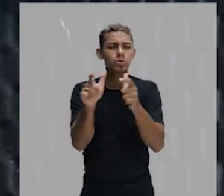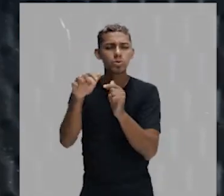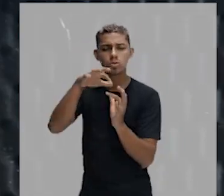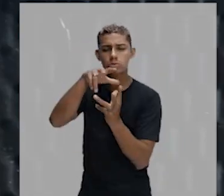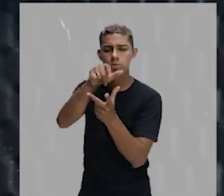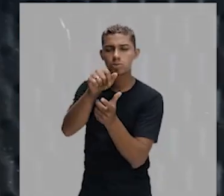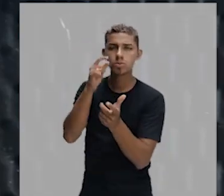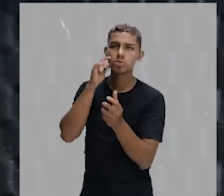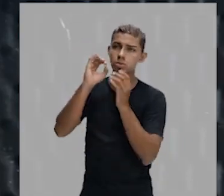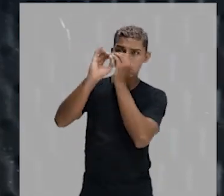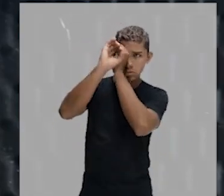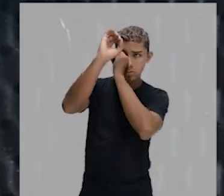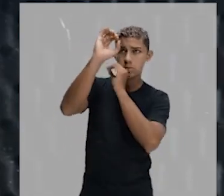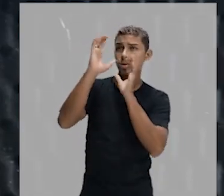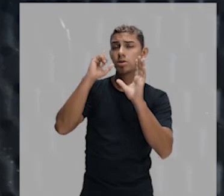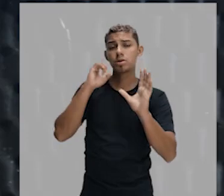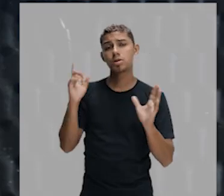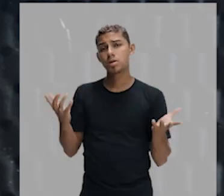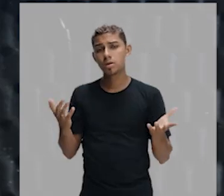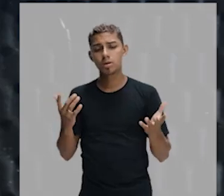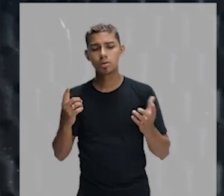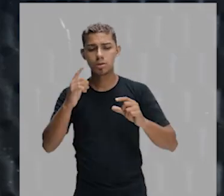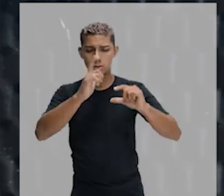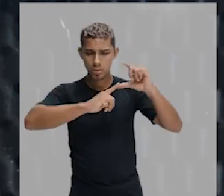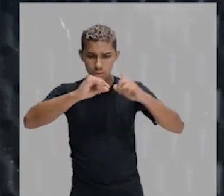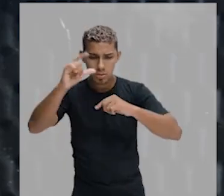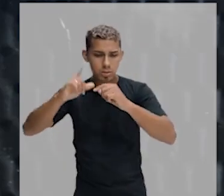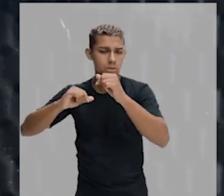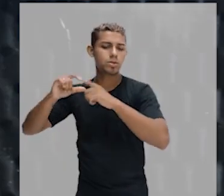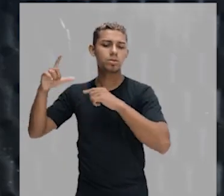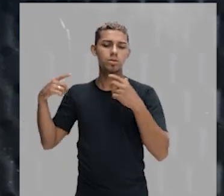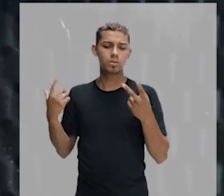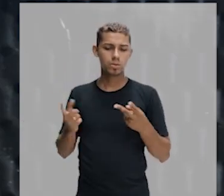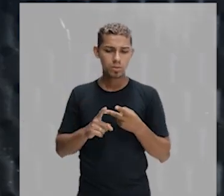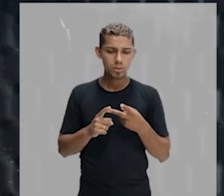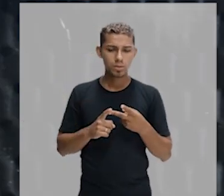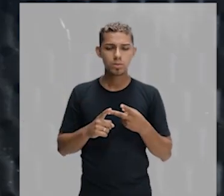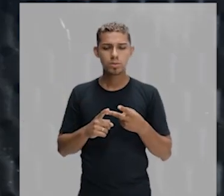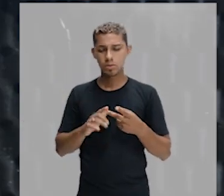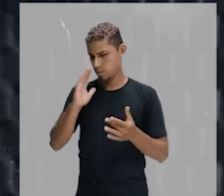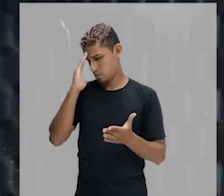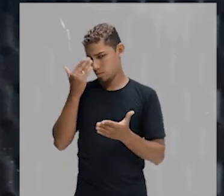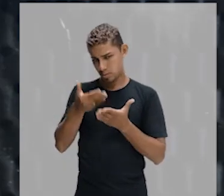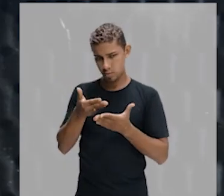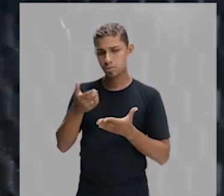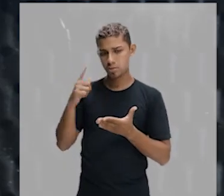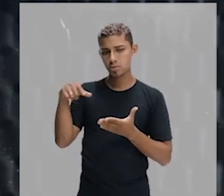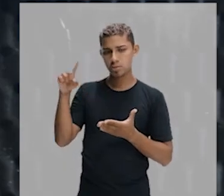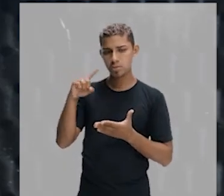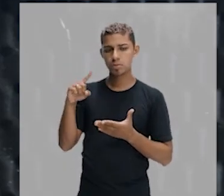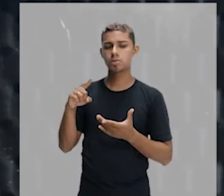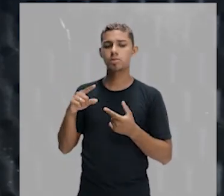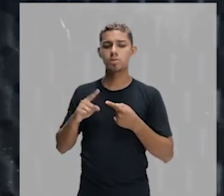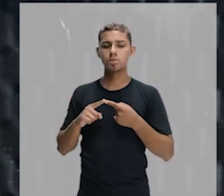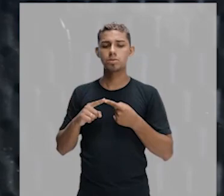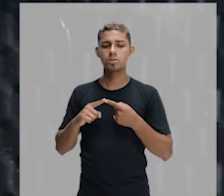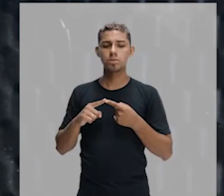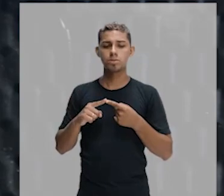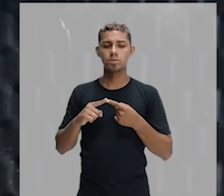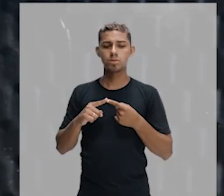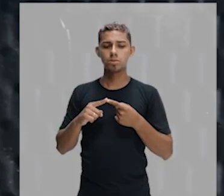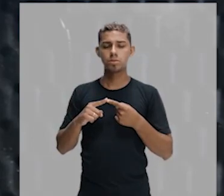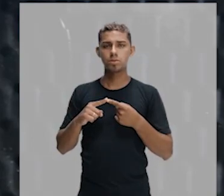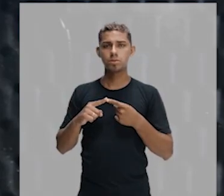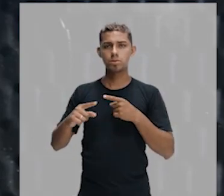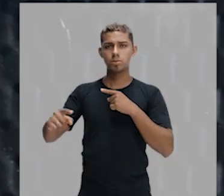que também é olho nu. Então, nós temos estrelas, nós temos ali o que acredita ser, né, acredita ser o braço